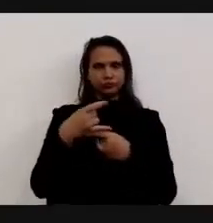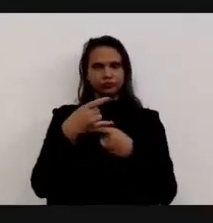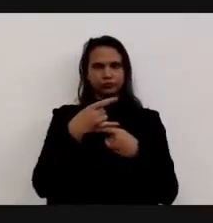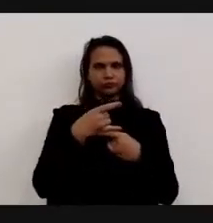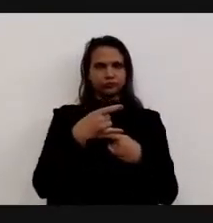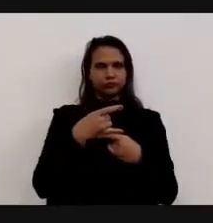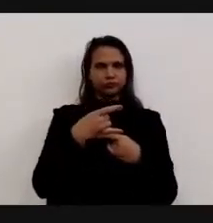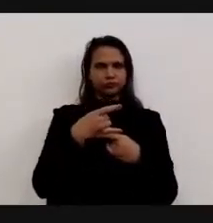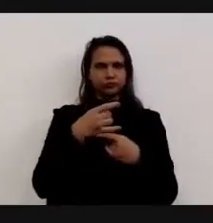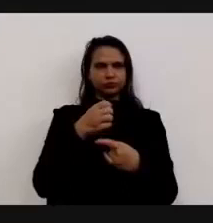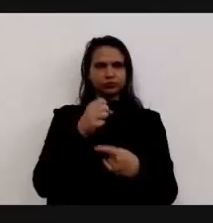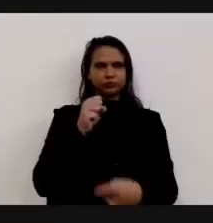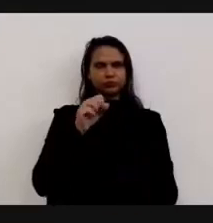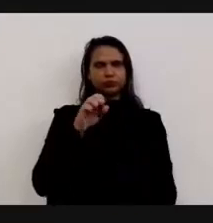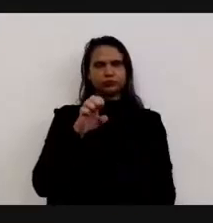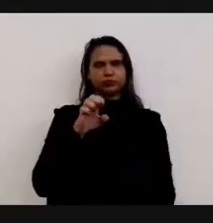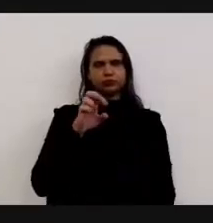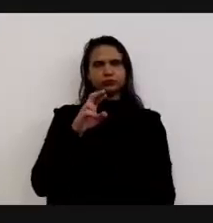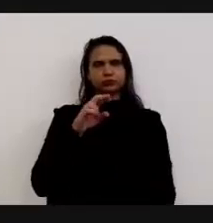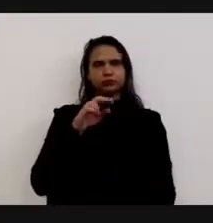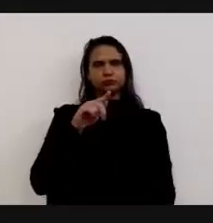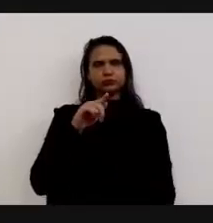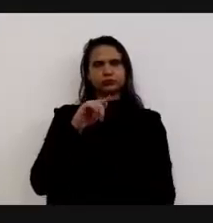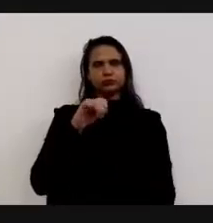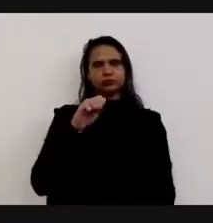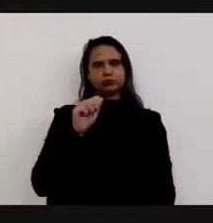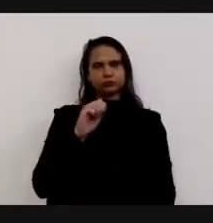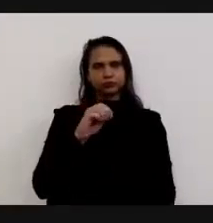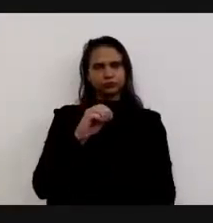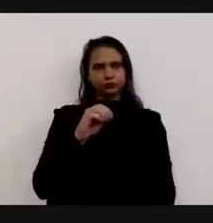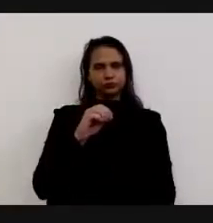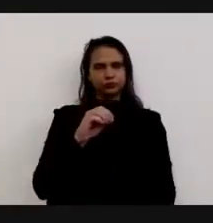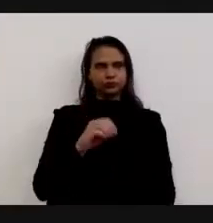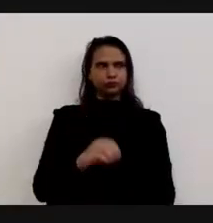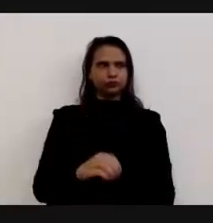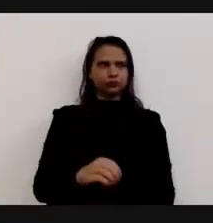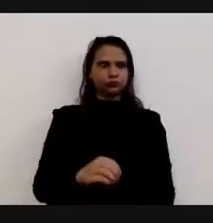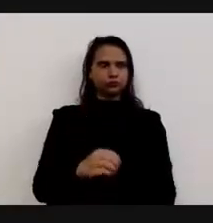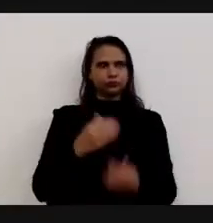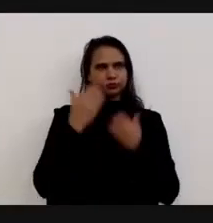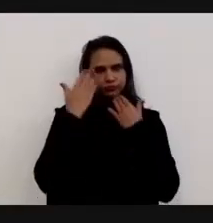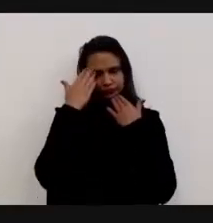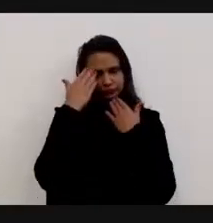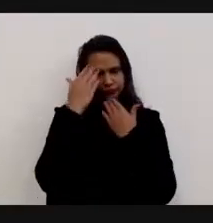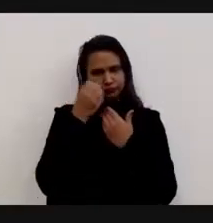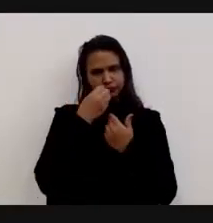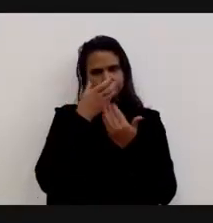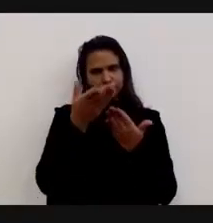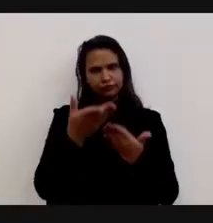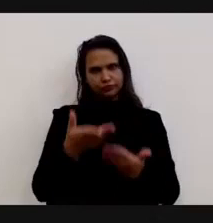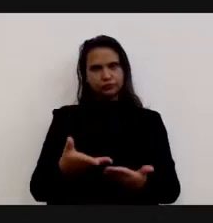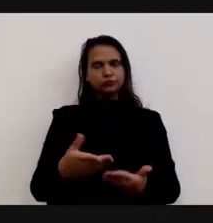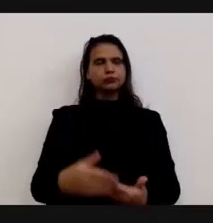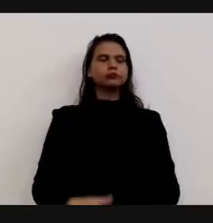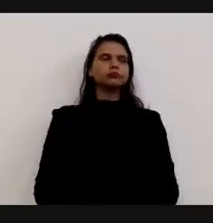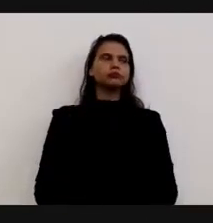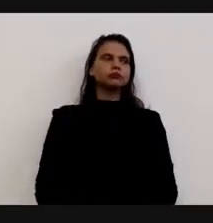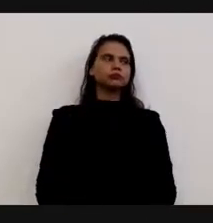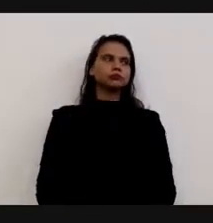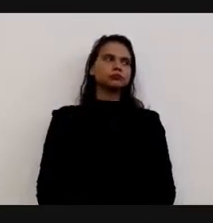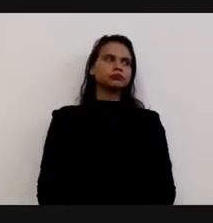a postos. A palavra é sua, Sérgio. Obrigado, bem-vindo.